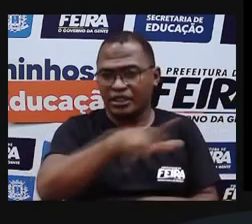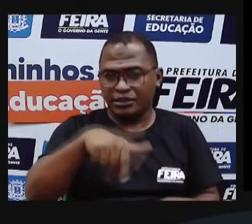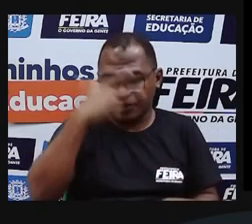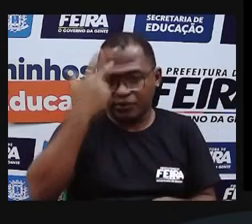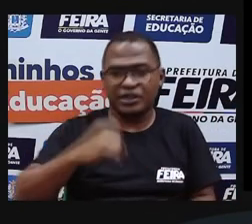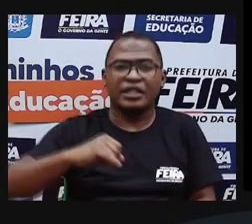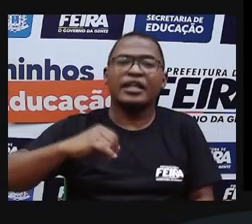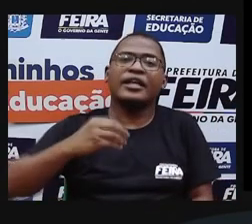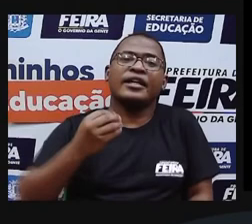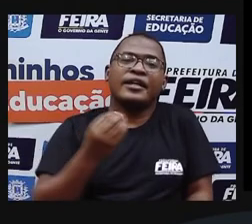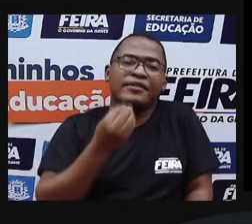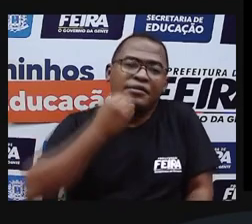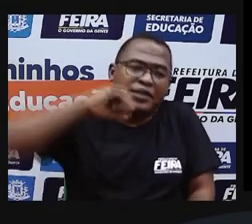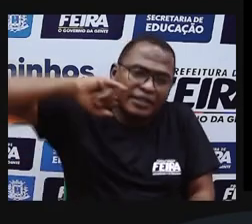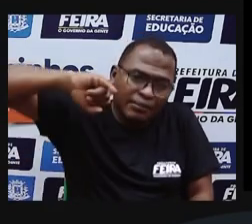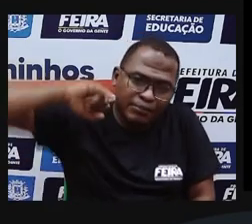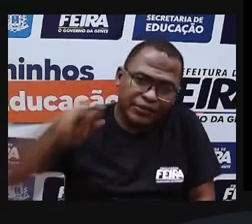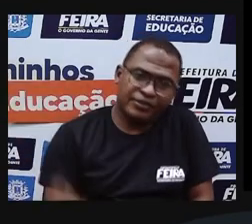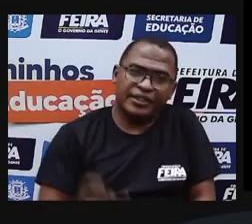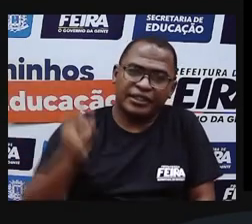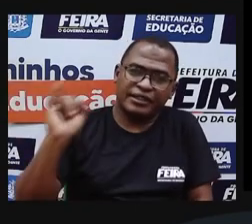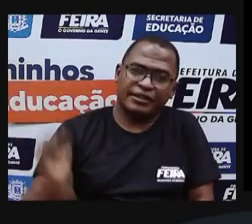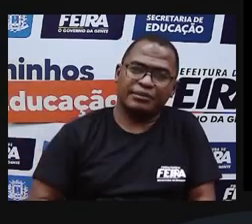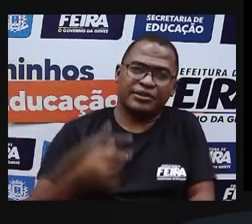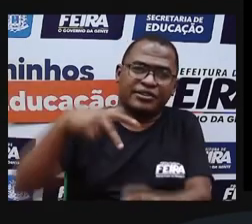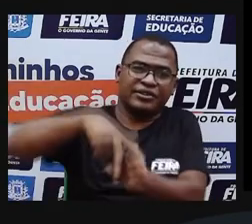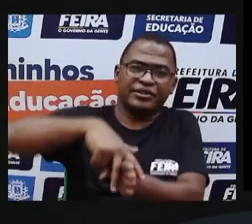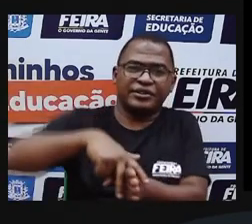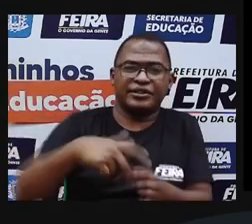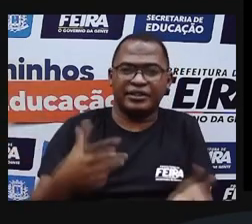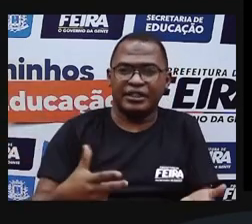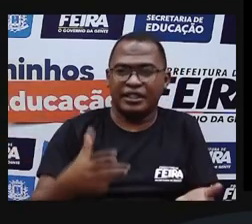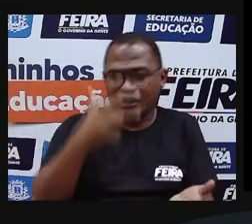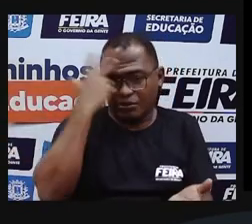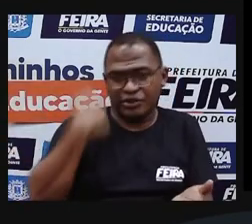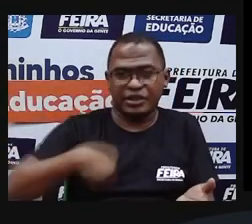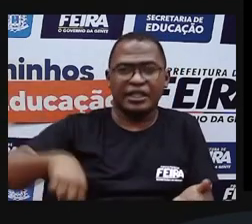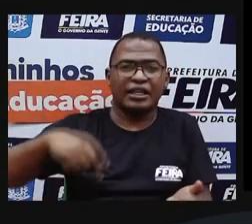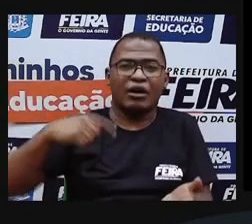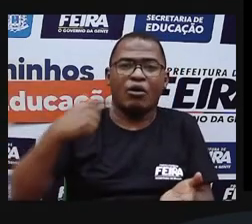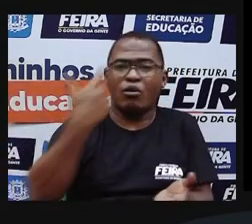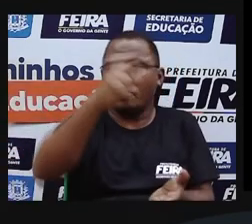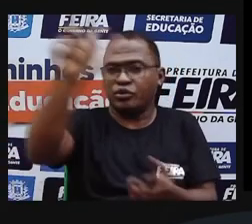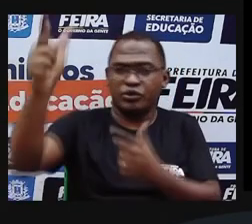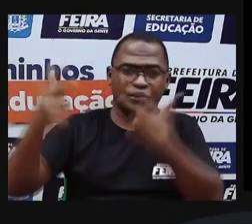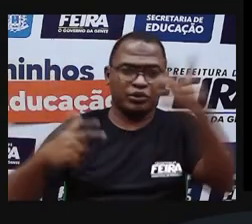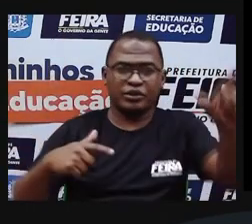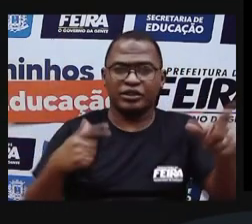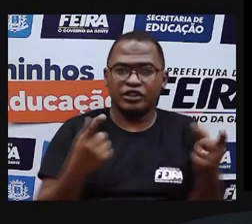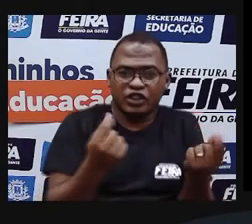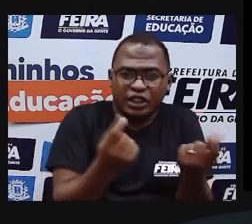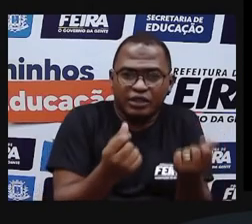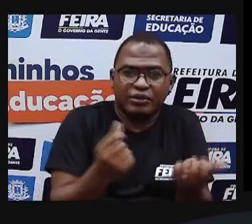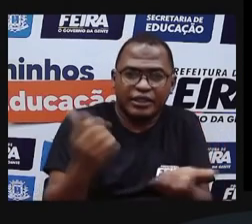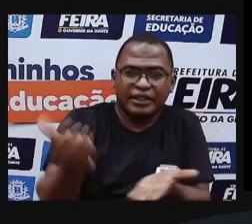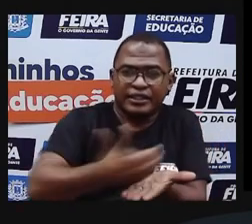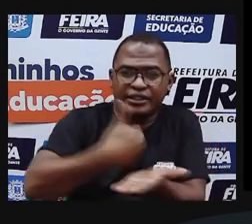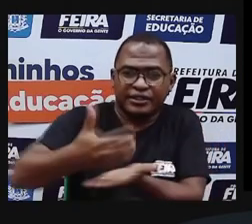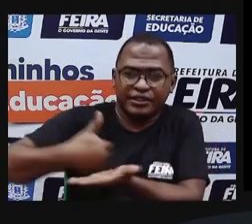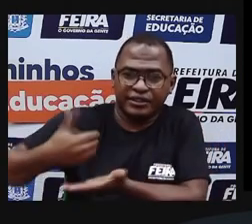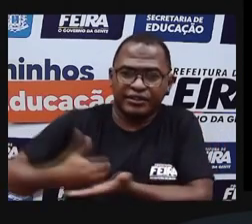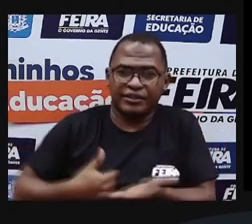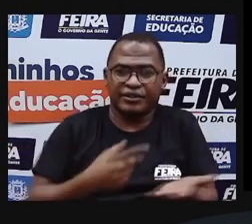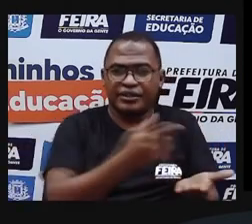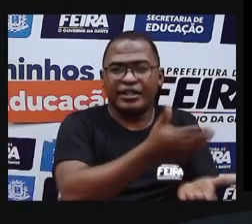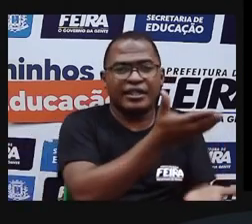do talento do outro em prol de si, né, e esquece a pessoa que realmente se esforçou, que batalhou. O final de Carolina